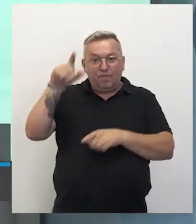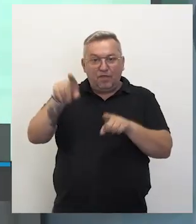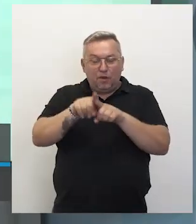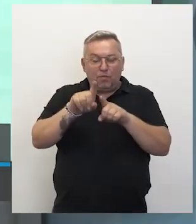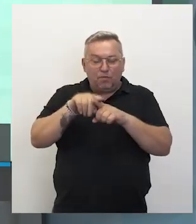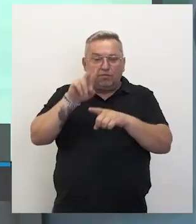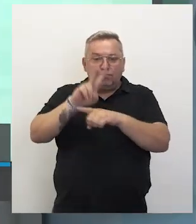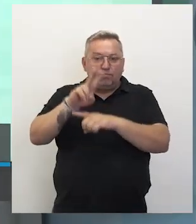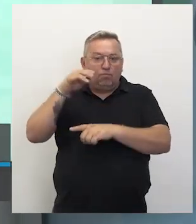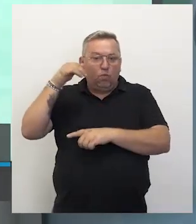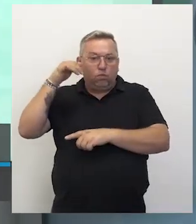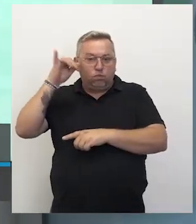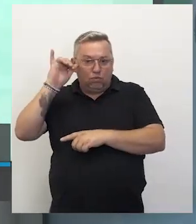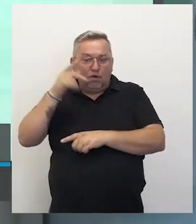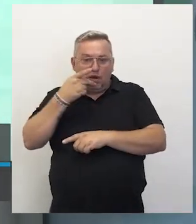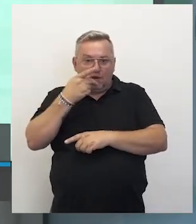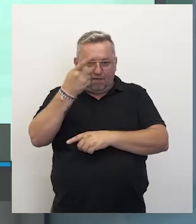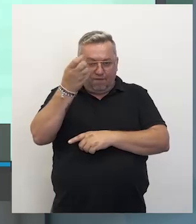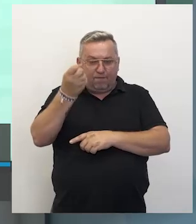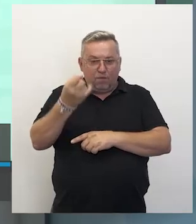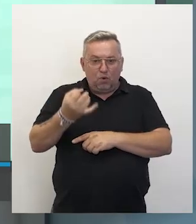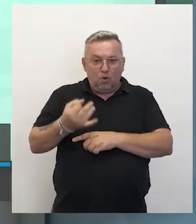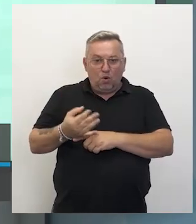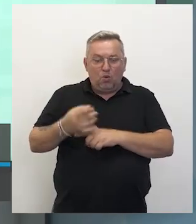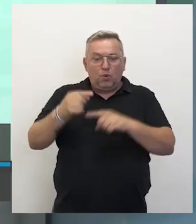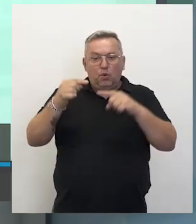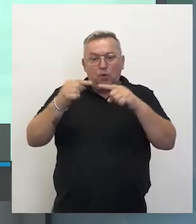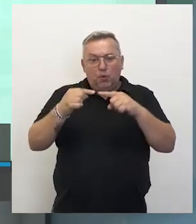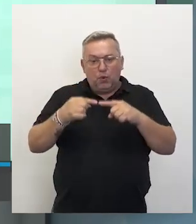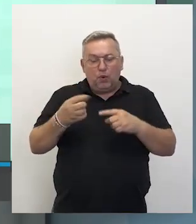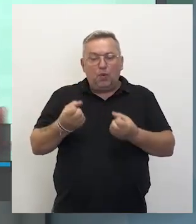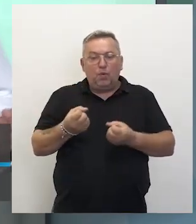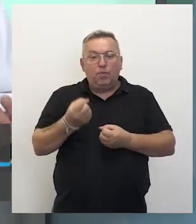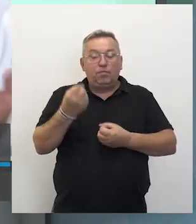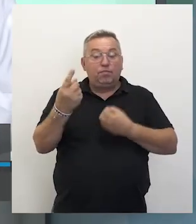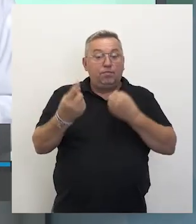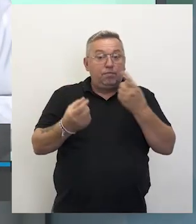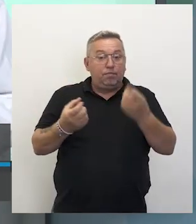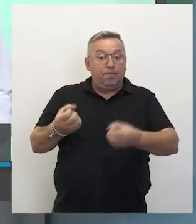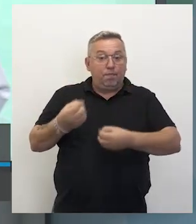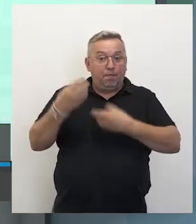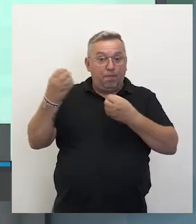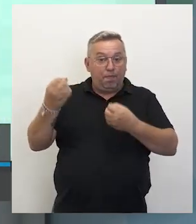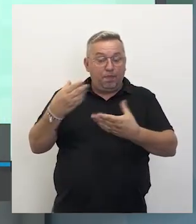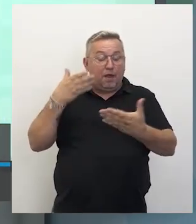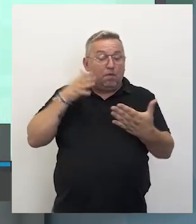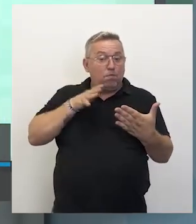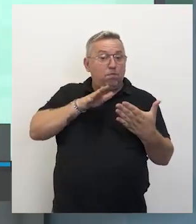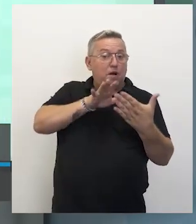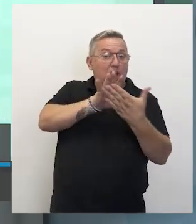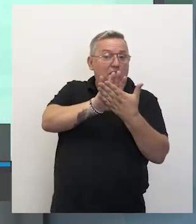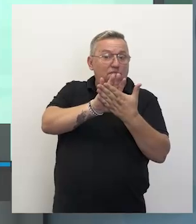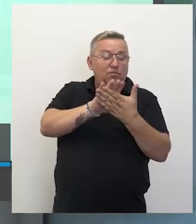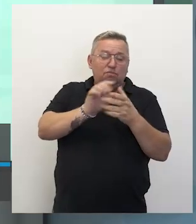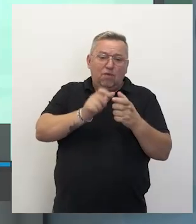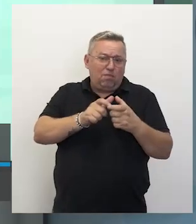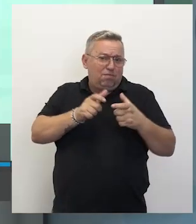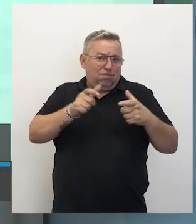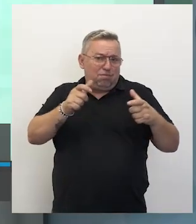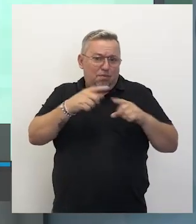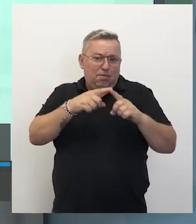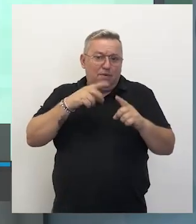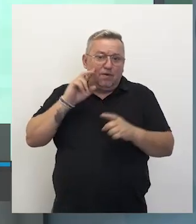agropecuária, que foi citado aqui, que de acordo aí com alguns dados, os impactos não são grandes, até porque a gente tem que